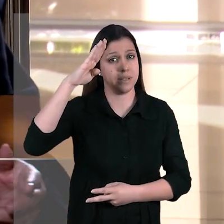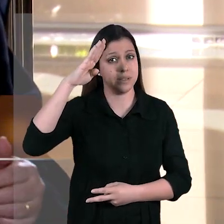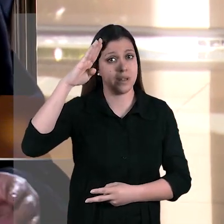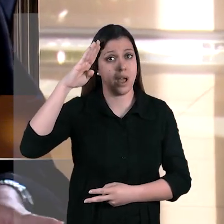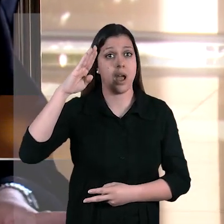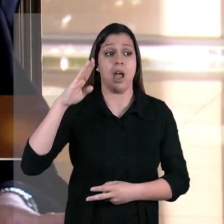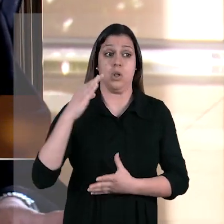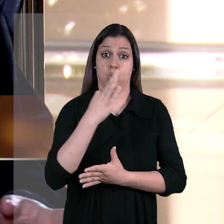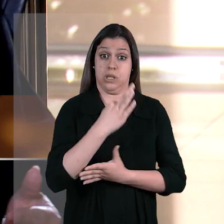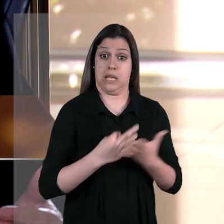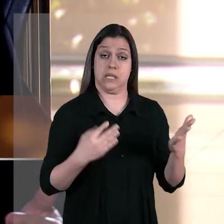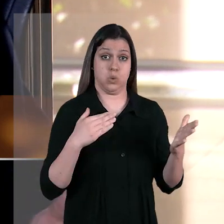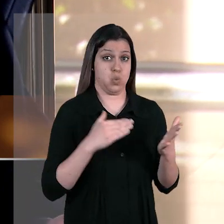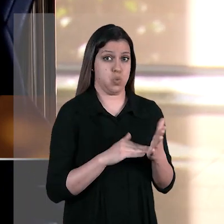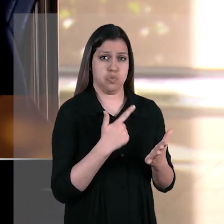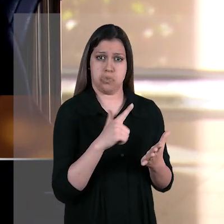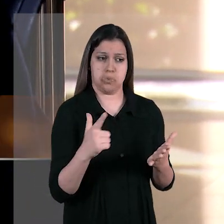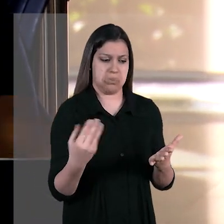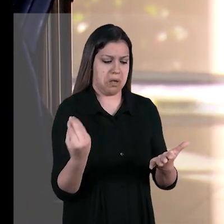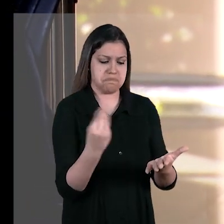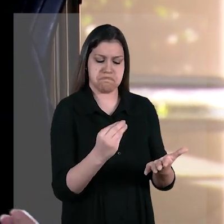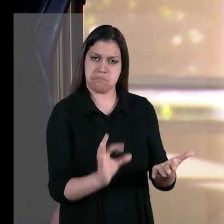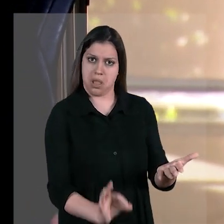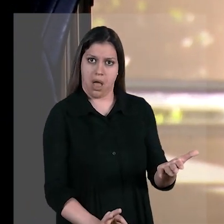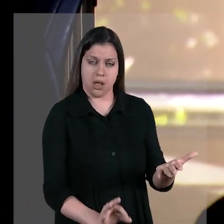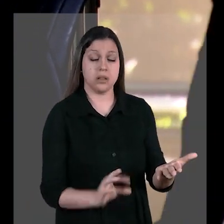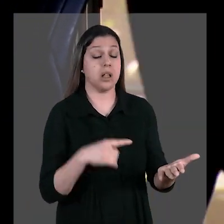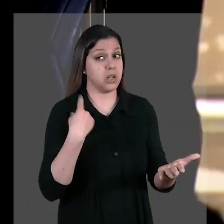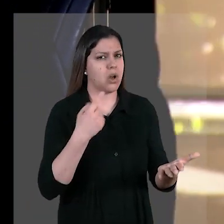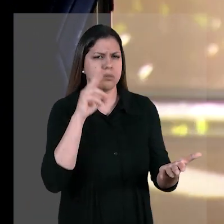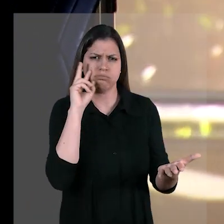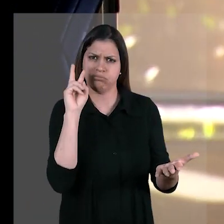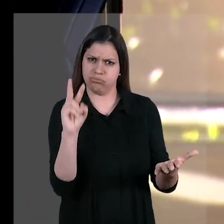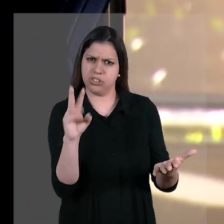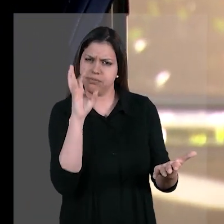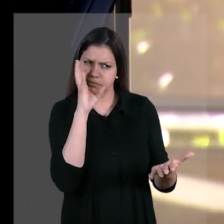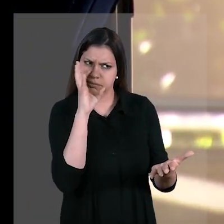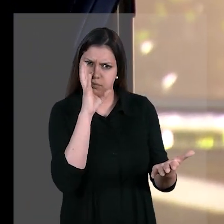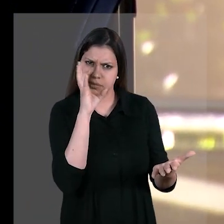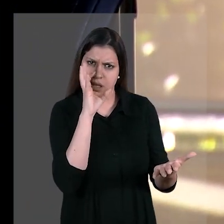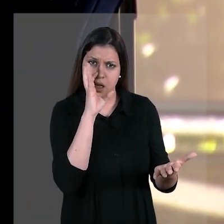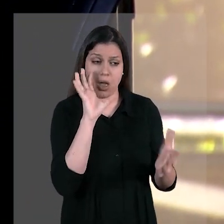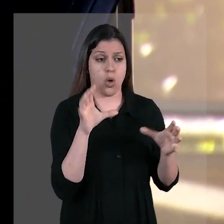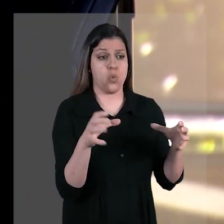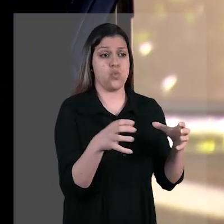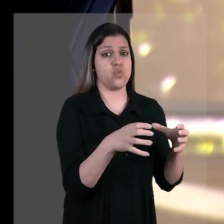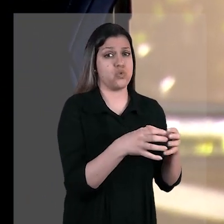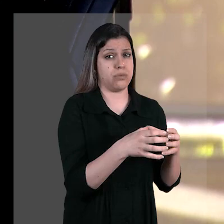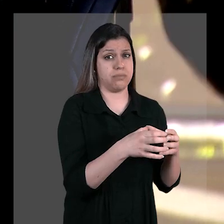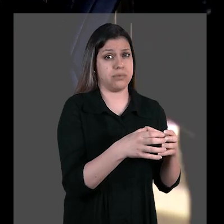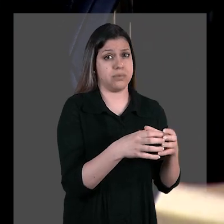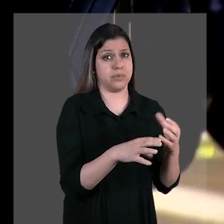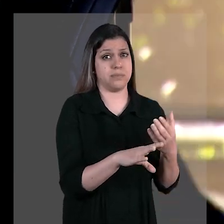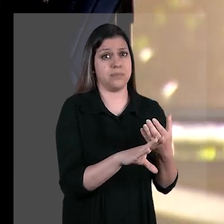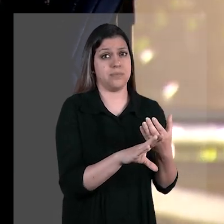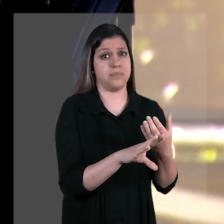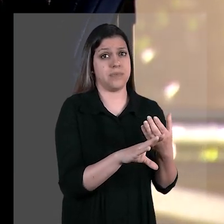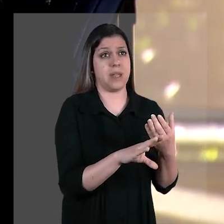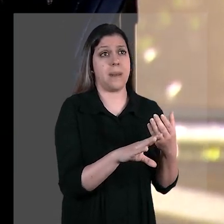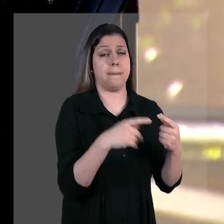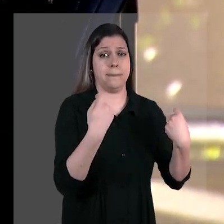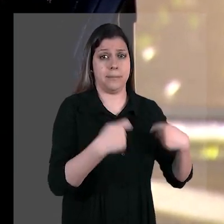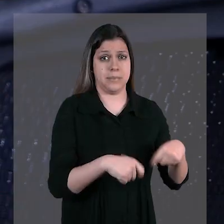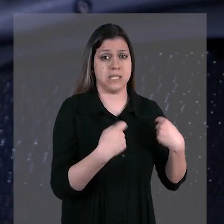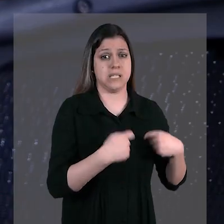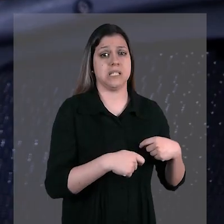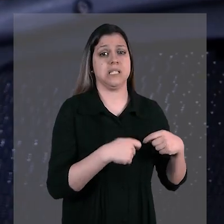não tinha entrado, né? Conforme a gente ouviu, é uma categoria à parte, precisa